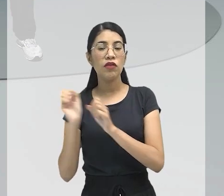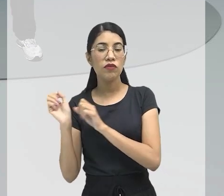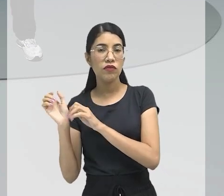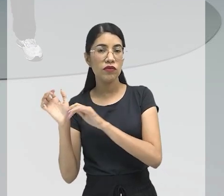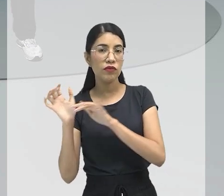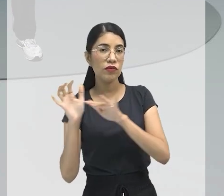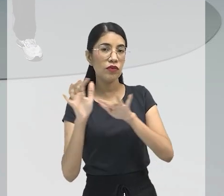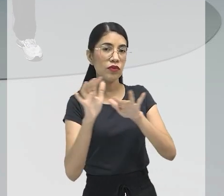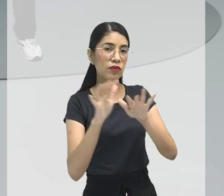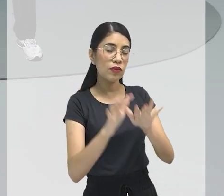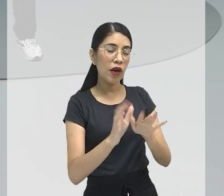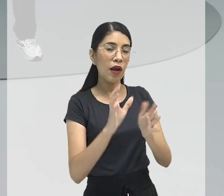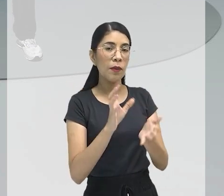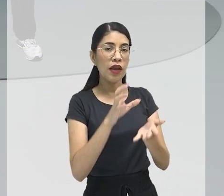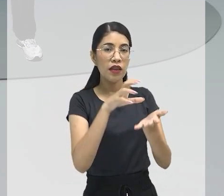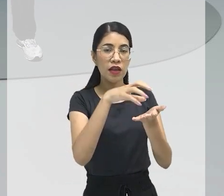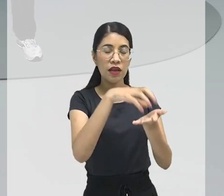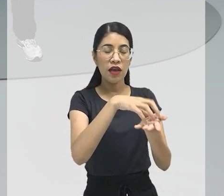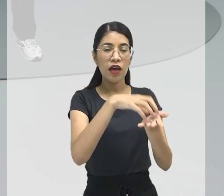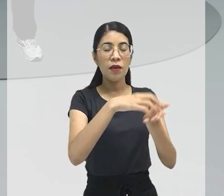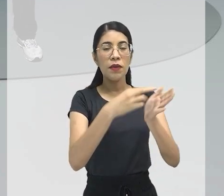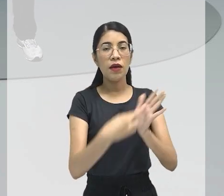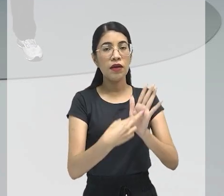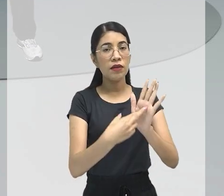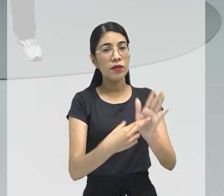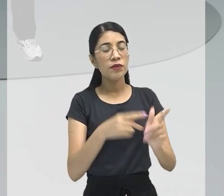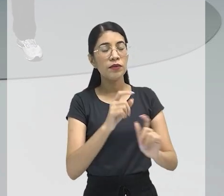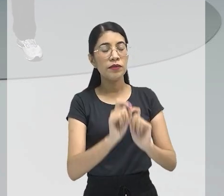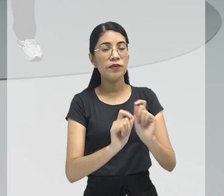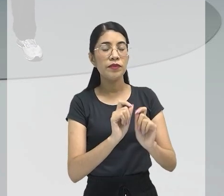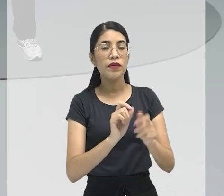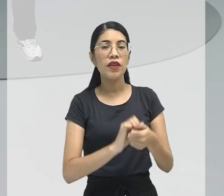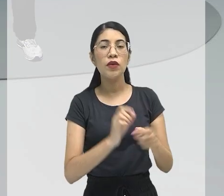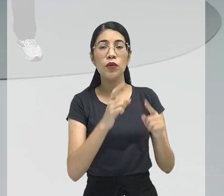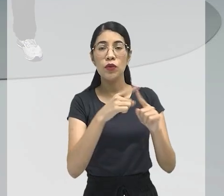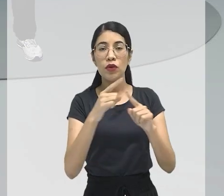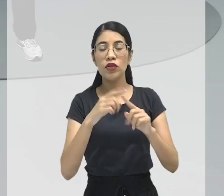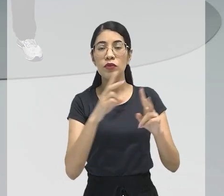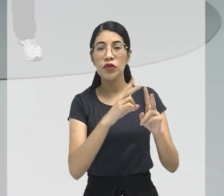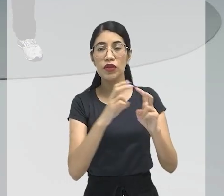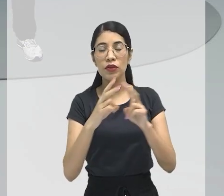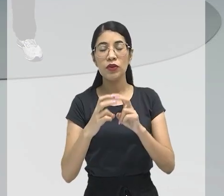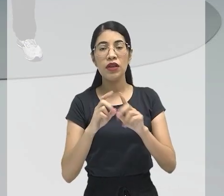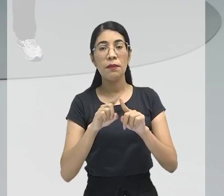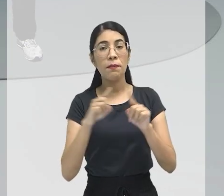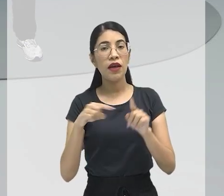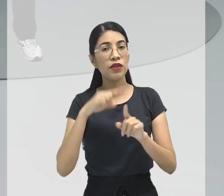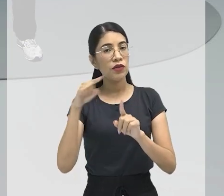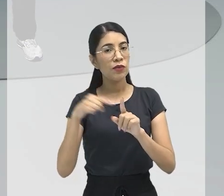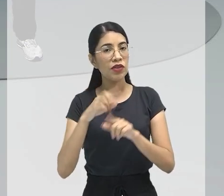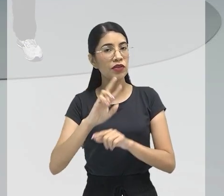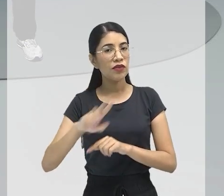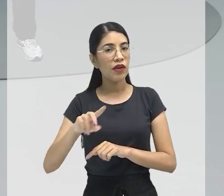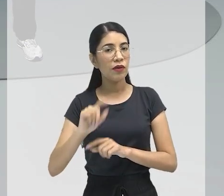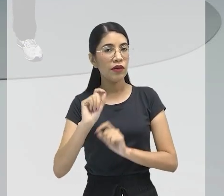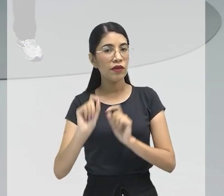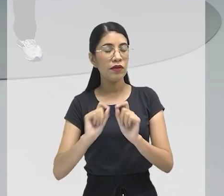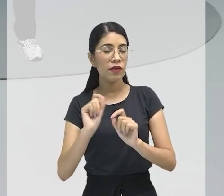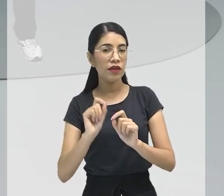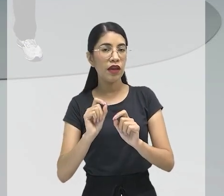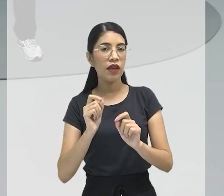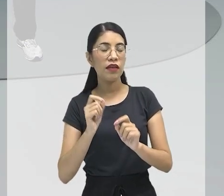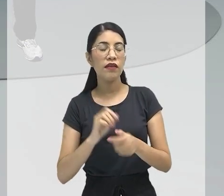reúnem para fazer, né, essa demonstração dessa modalidade de luta, do Uca-Uca, mas não com a intenção de,